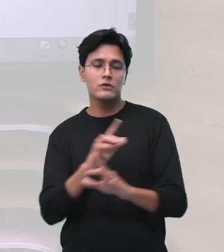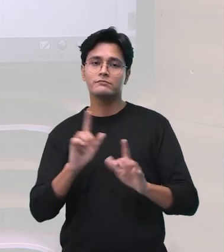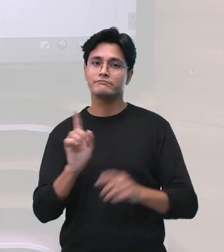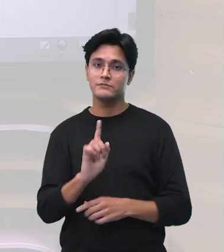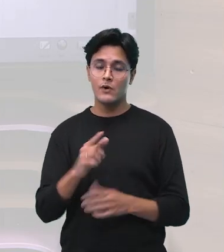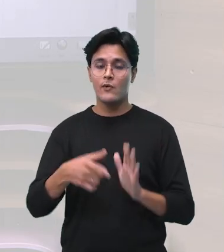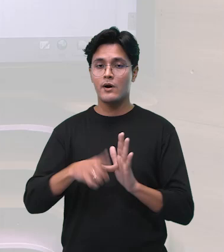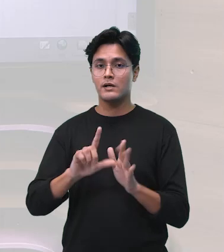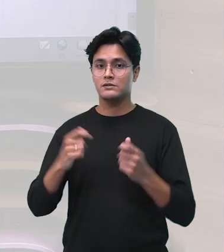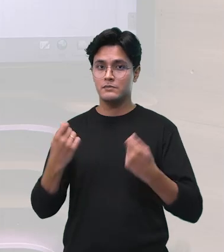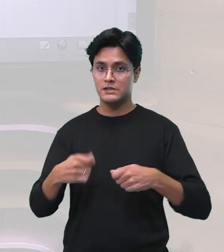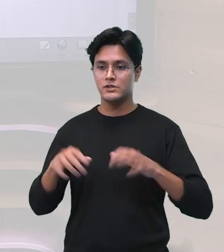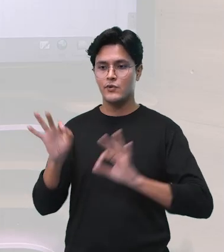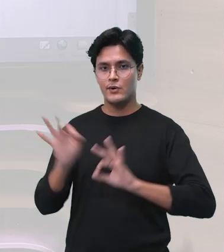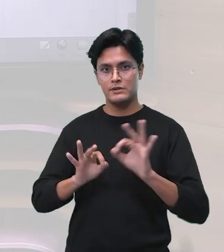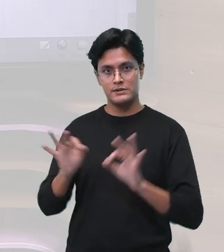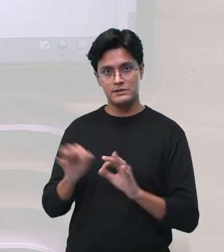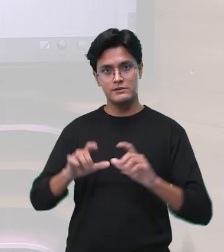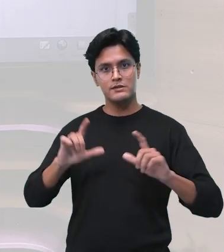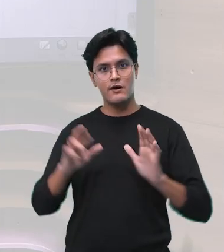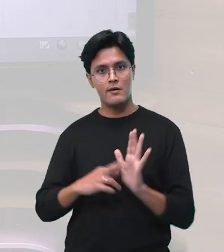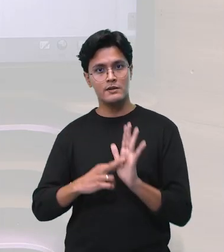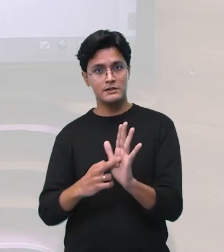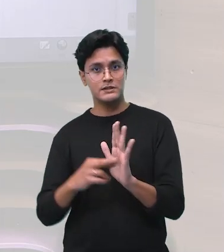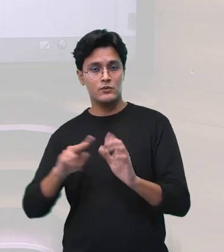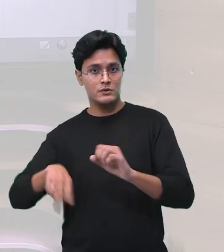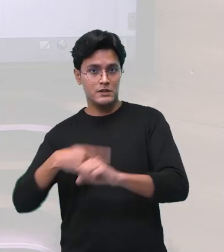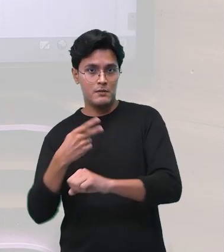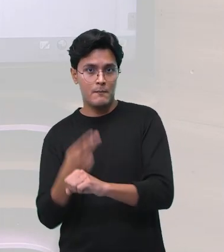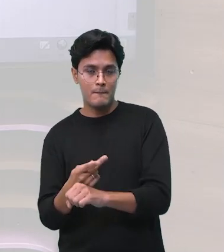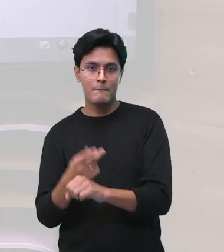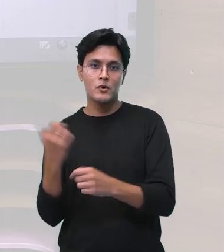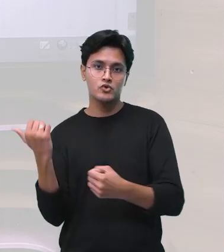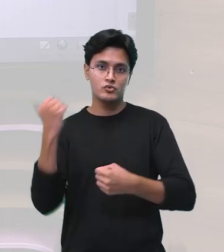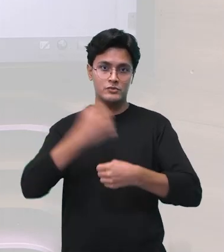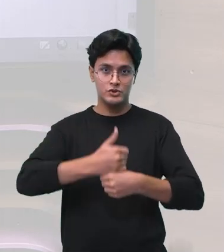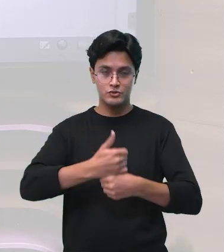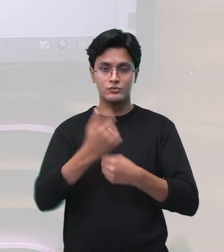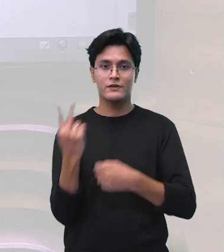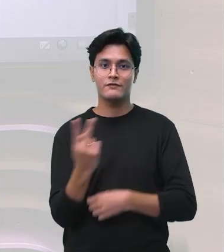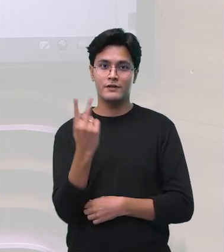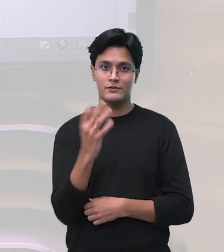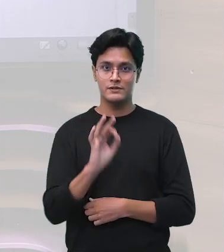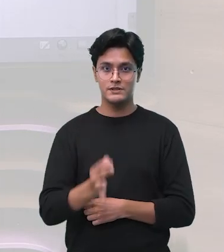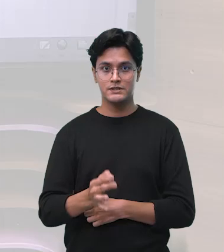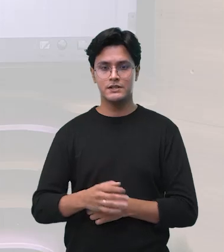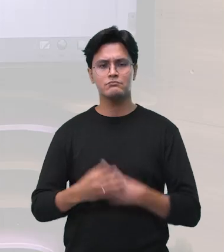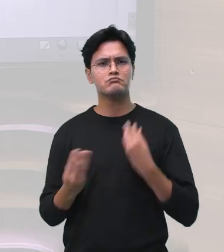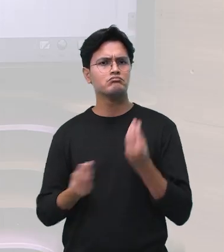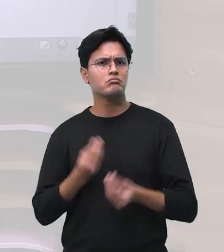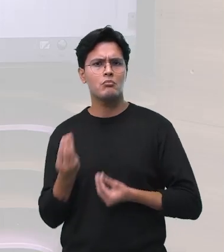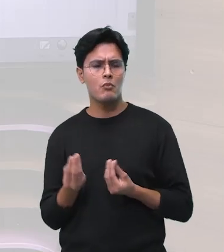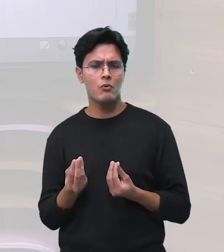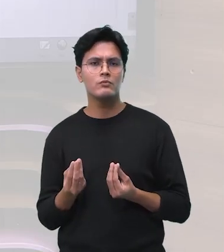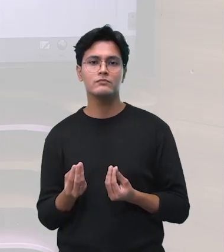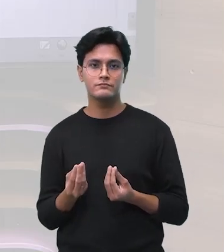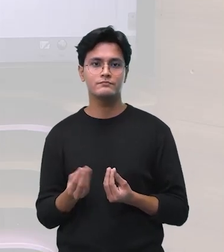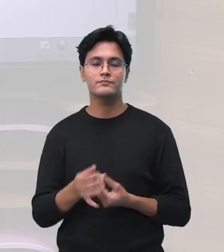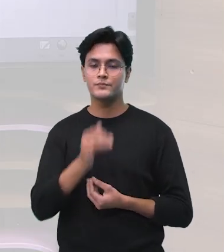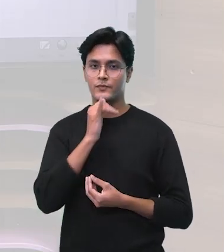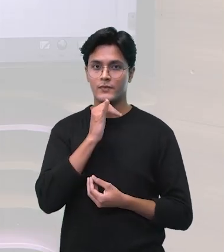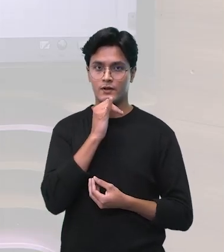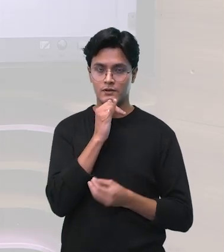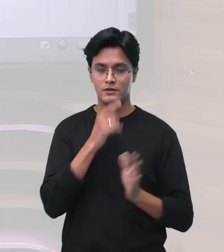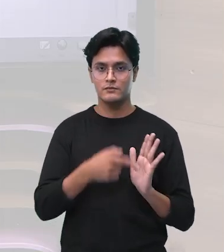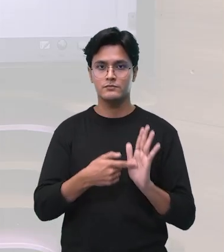representação e depois substituir pelos valores que está sendo pedido. Como assim, professora? Vamos a essa situação para que vocês